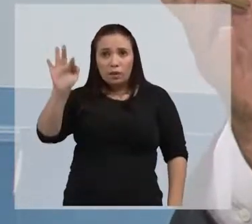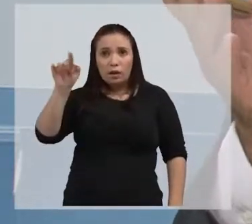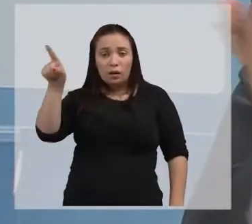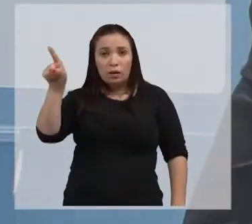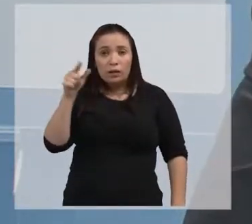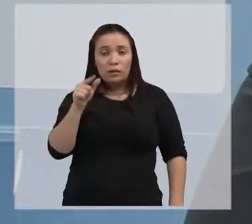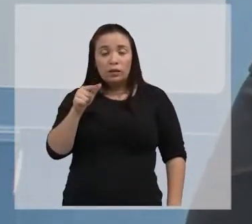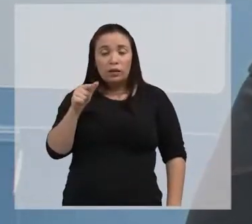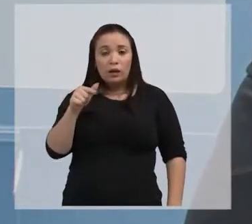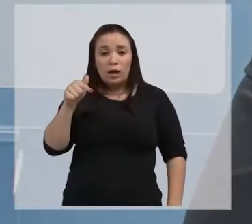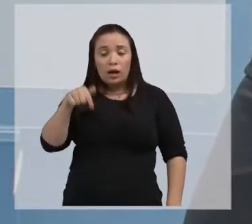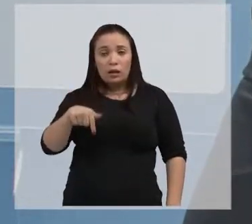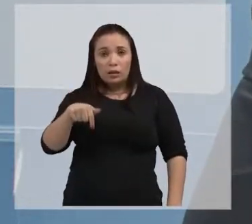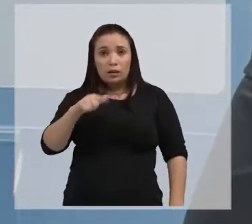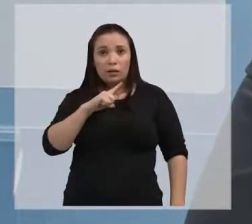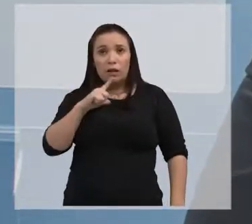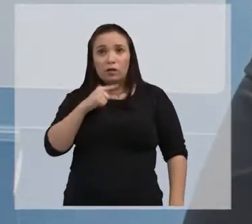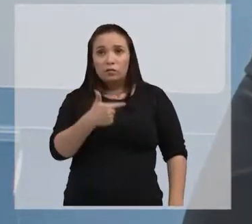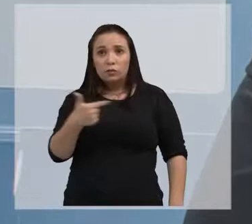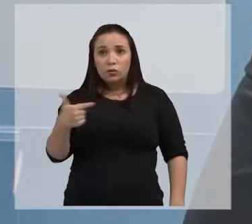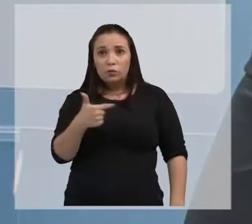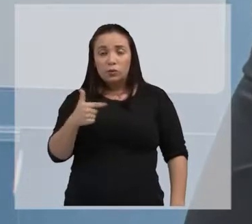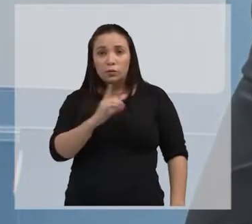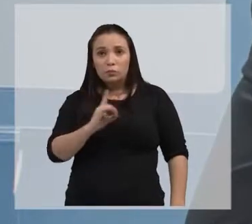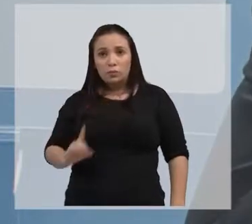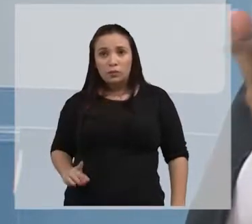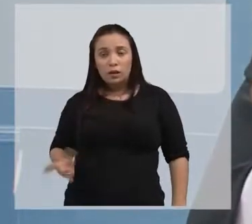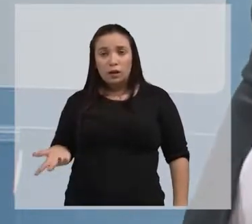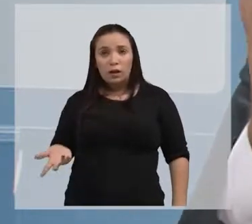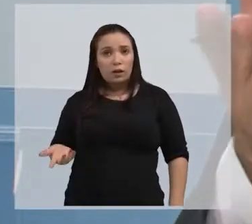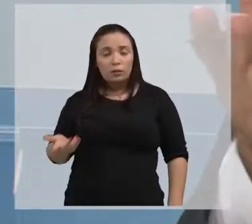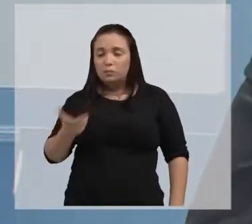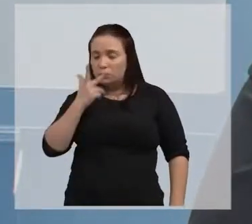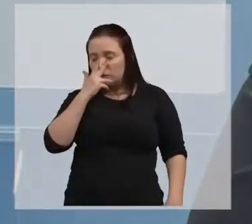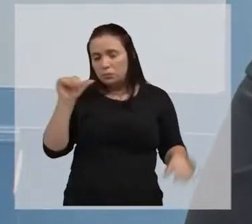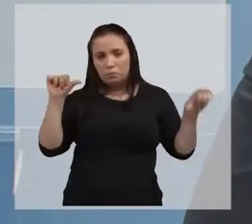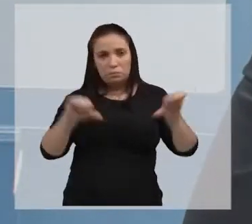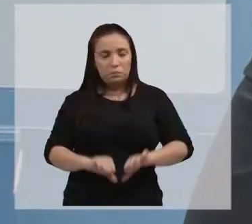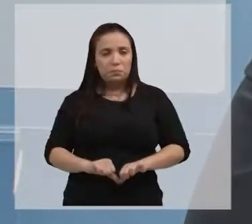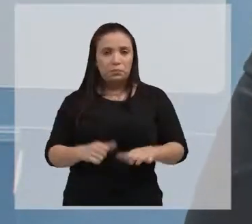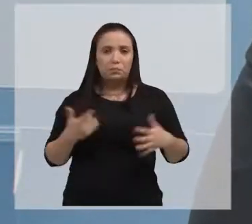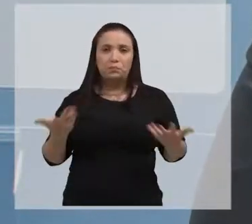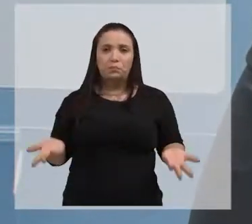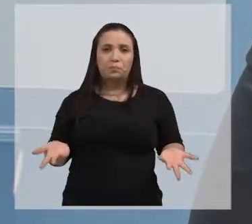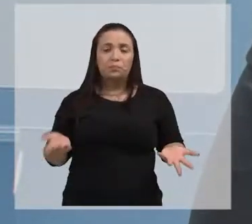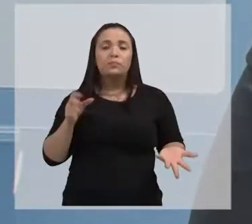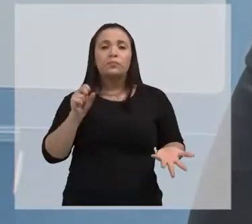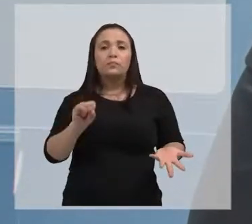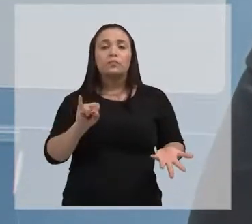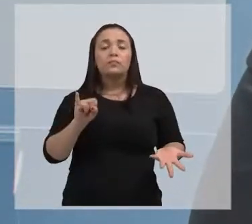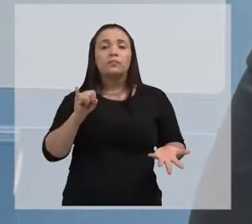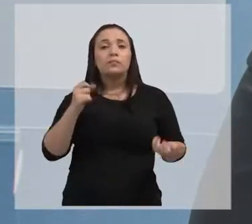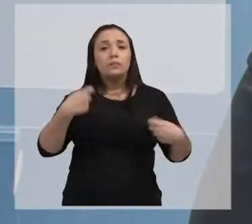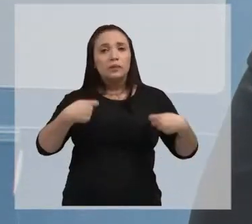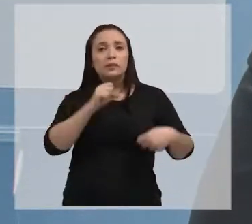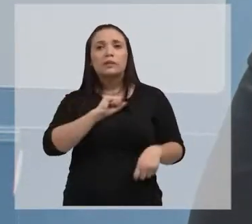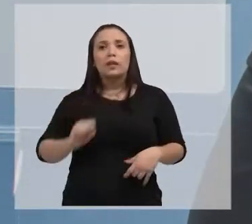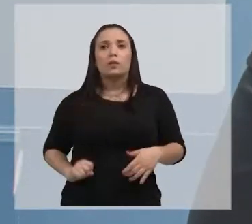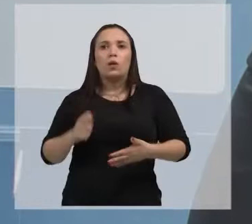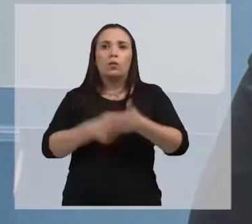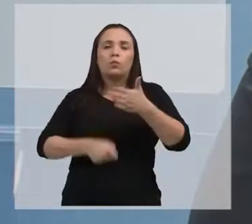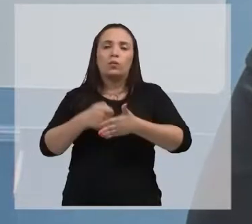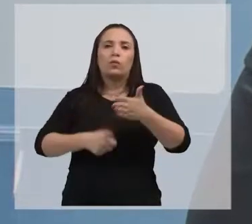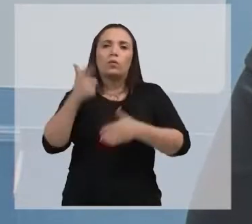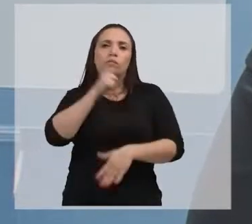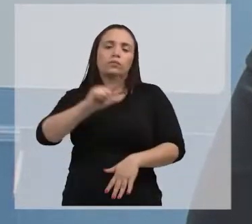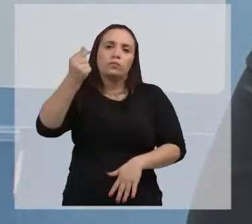70 deputados, nós só temos aqui 22, né? Lá a gente estava lascado. O cenário é que dá um equilíbrio lá. Se a gente não tivesse senador e lute pela gente, aí o